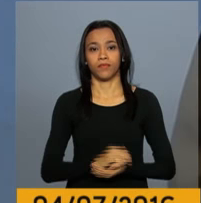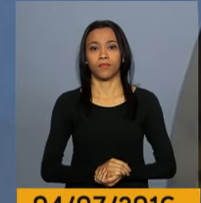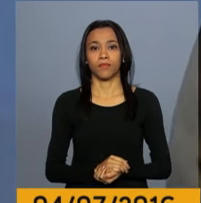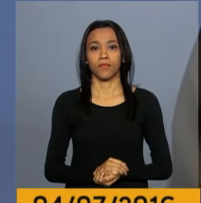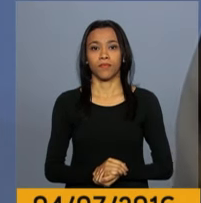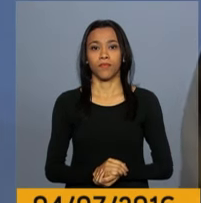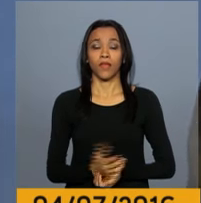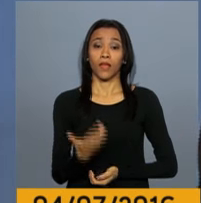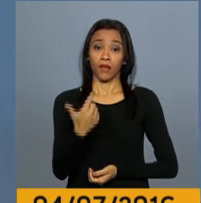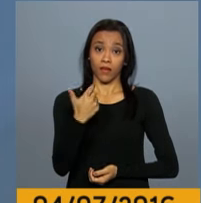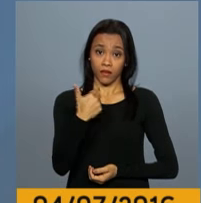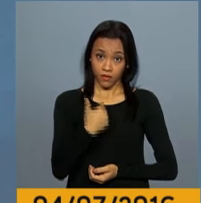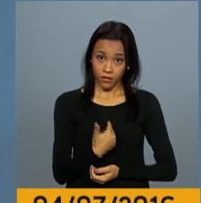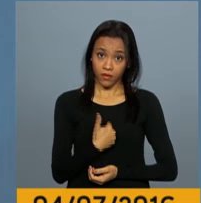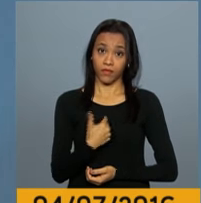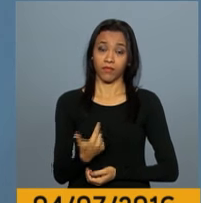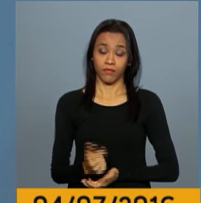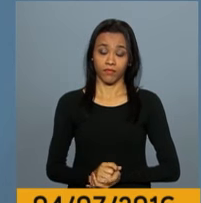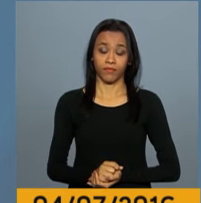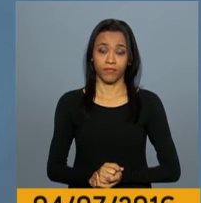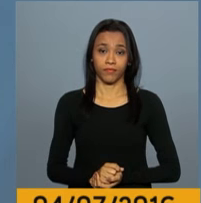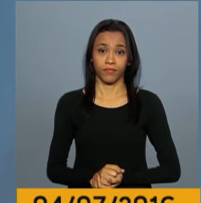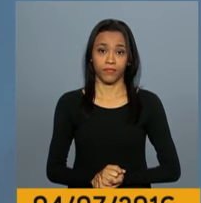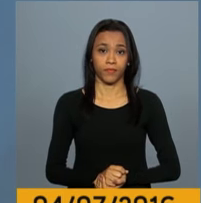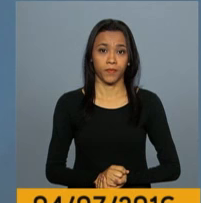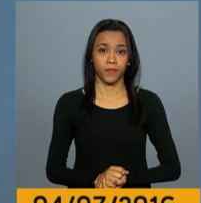eu confesso que